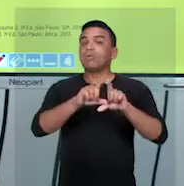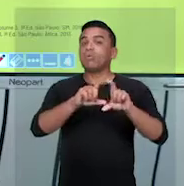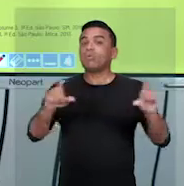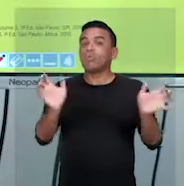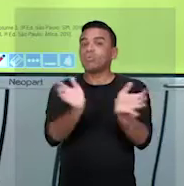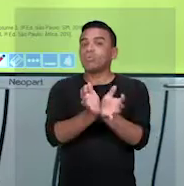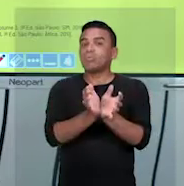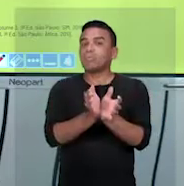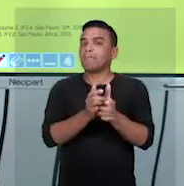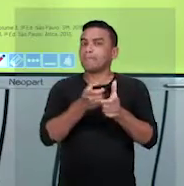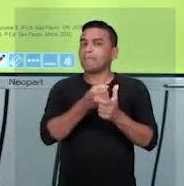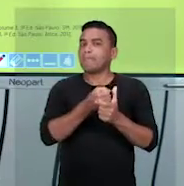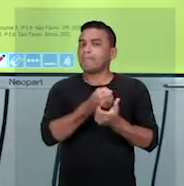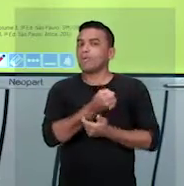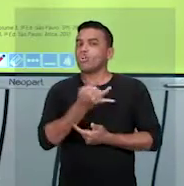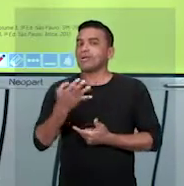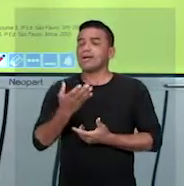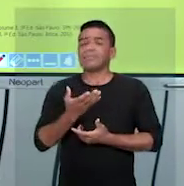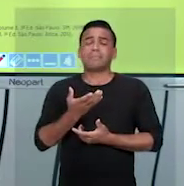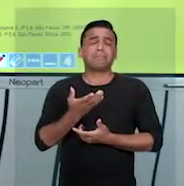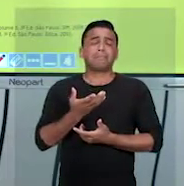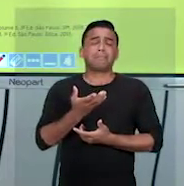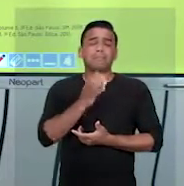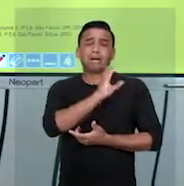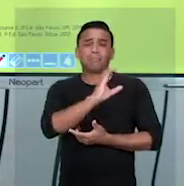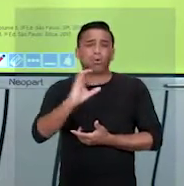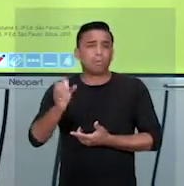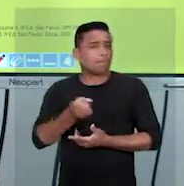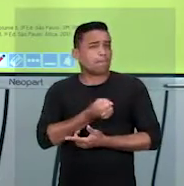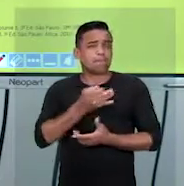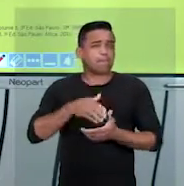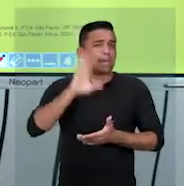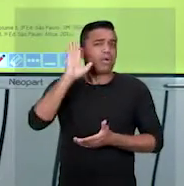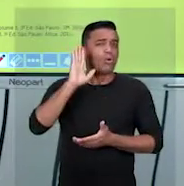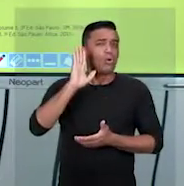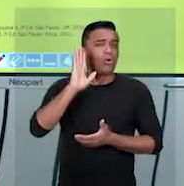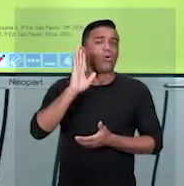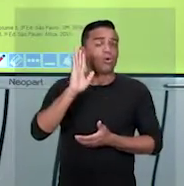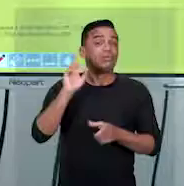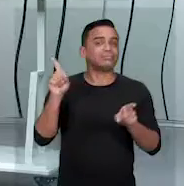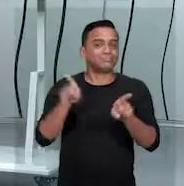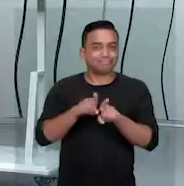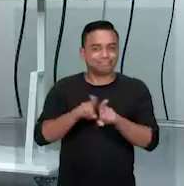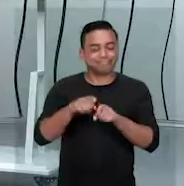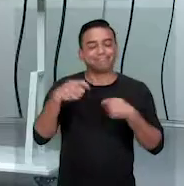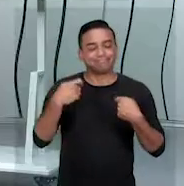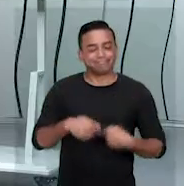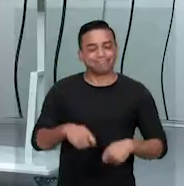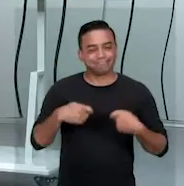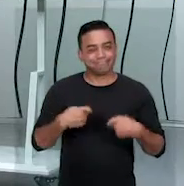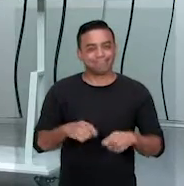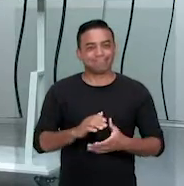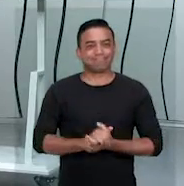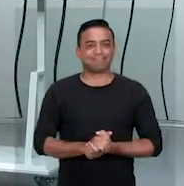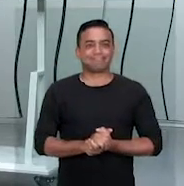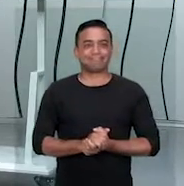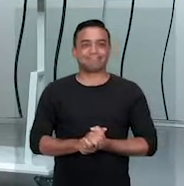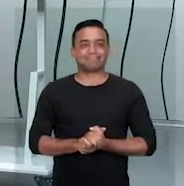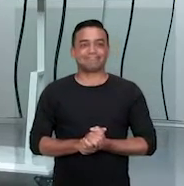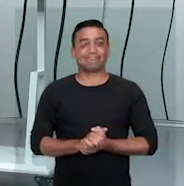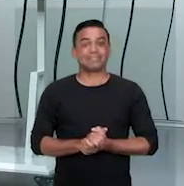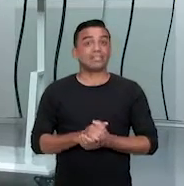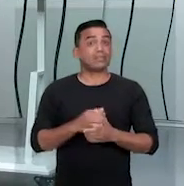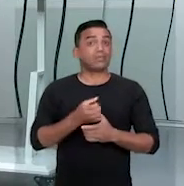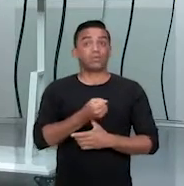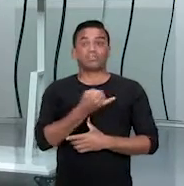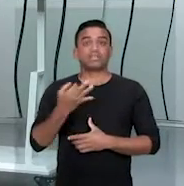precisa ter a maior quantidade de número de carbonos e também eu preciso ter ali a